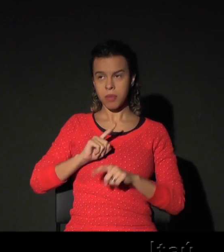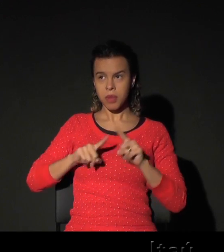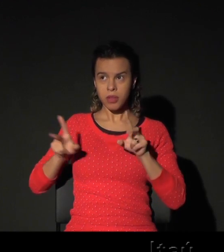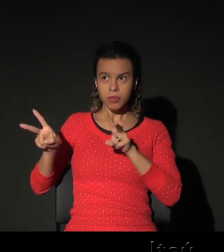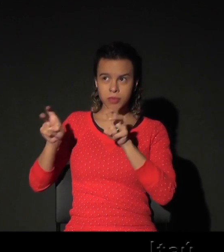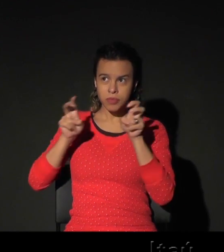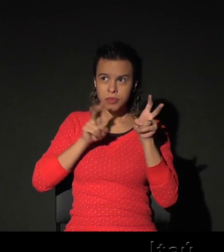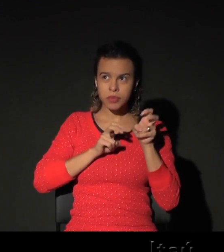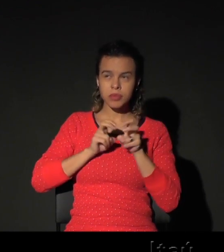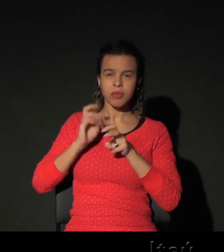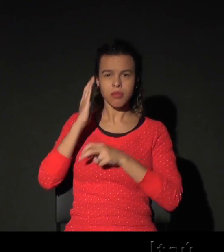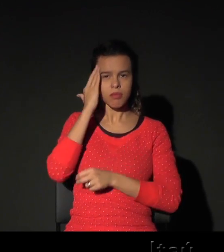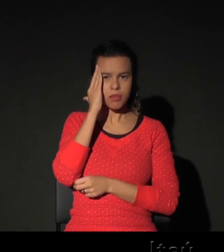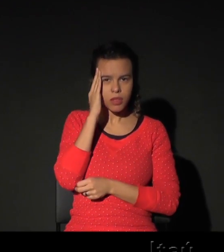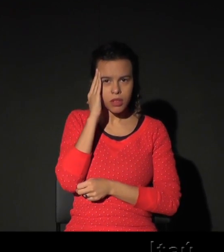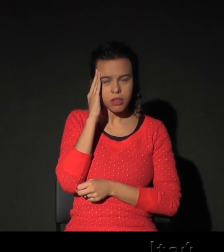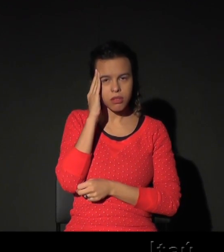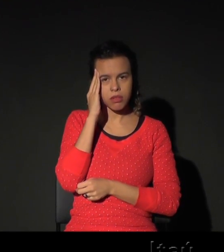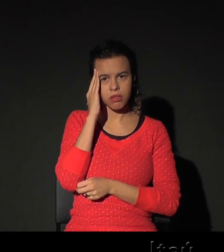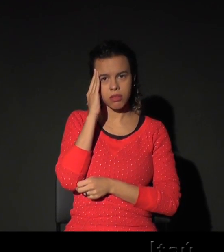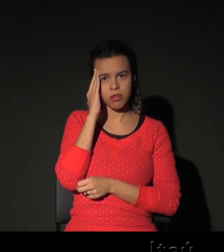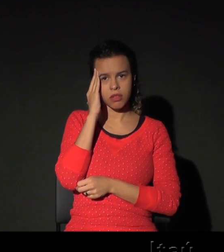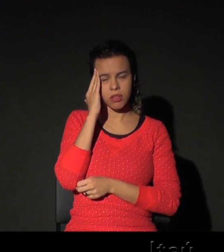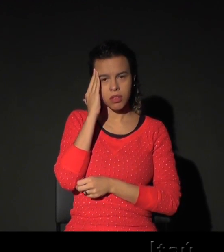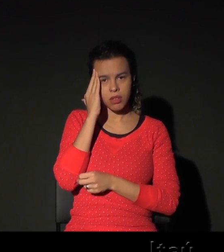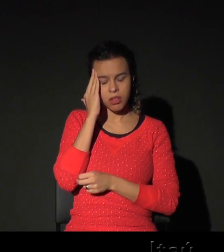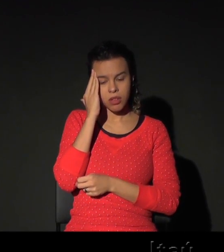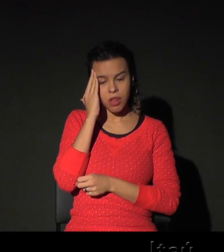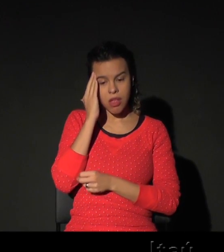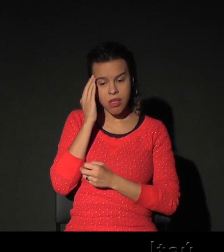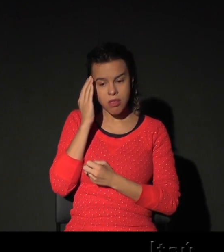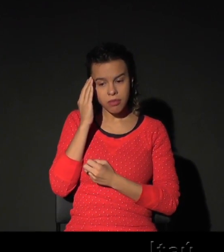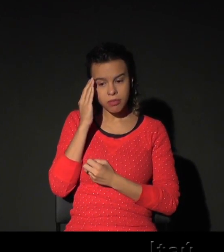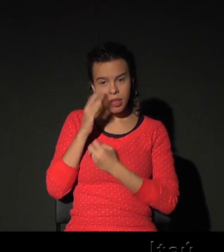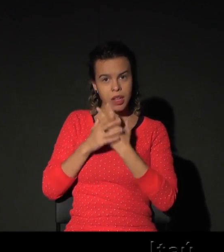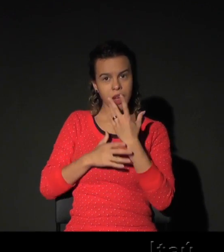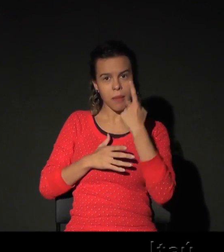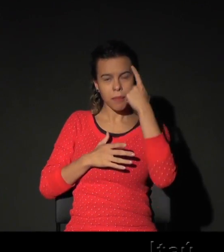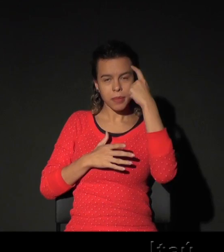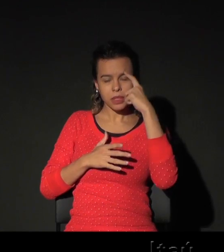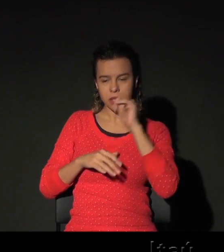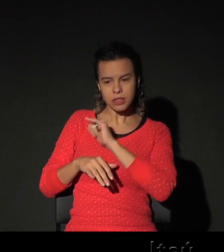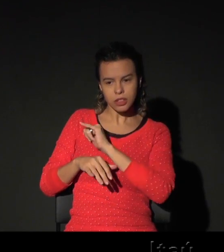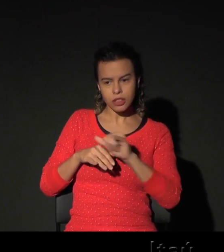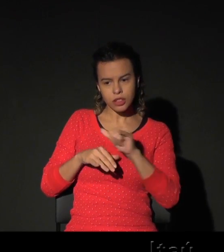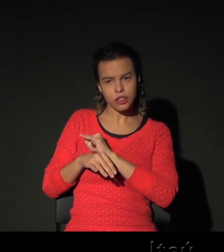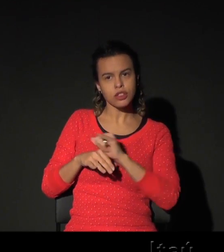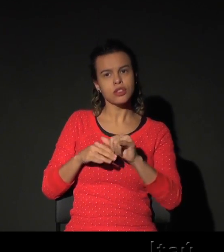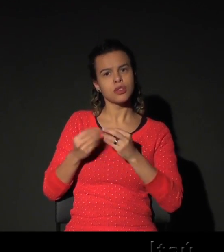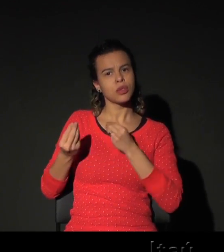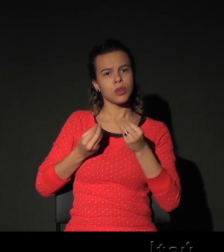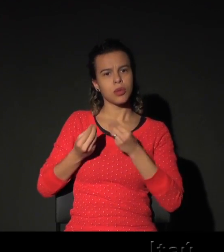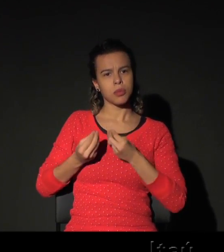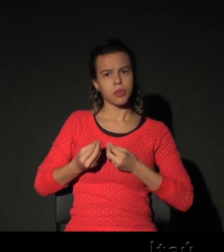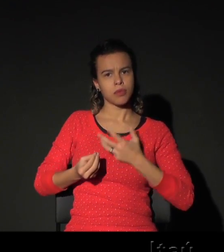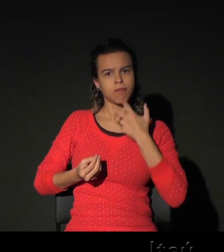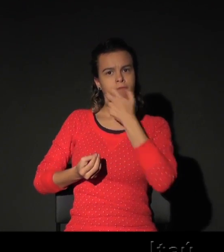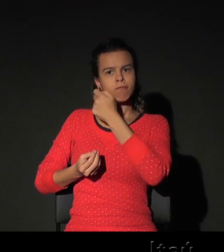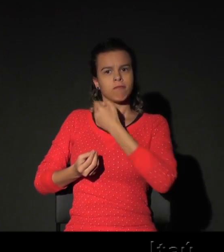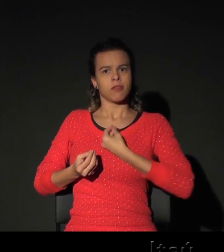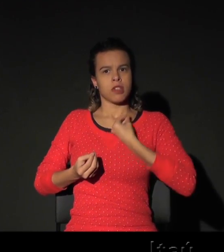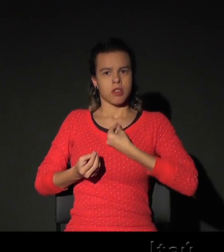ouvir entender e criar estratégias de sobrevivência não só